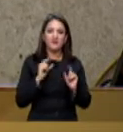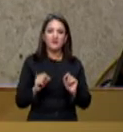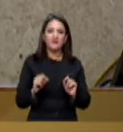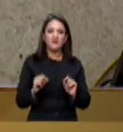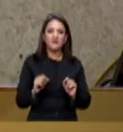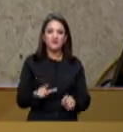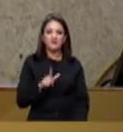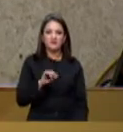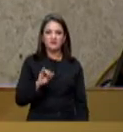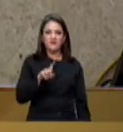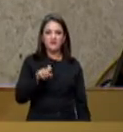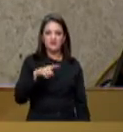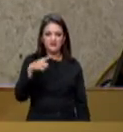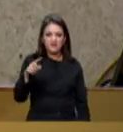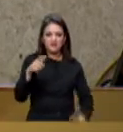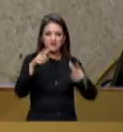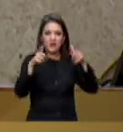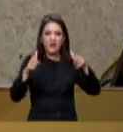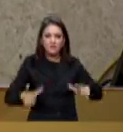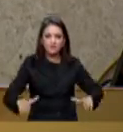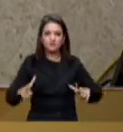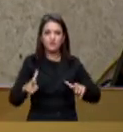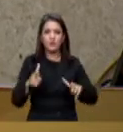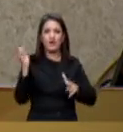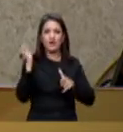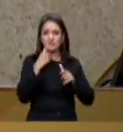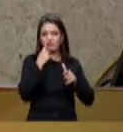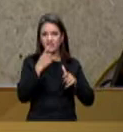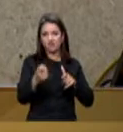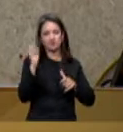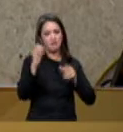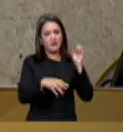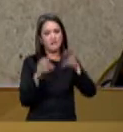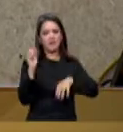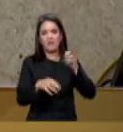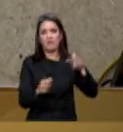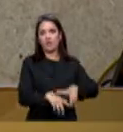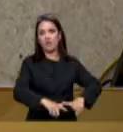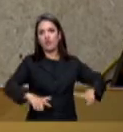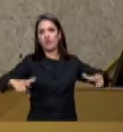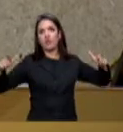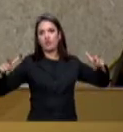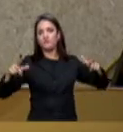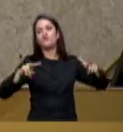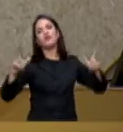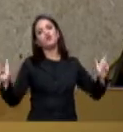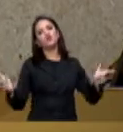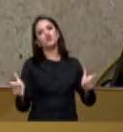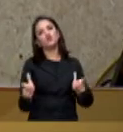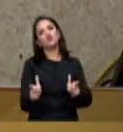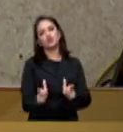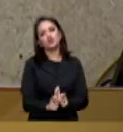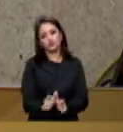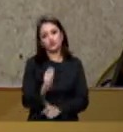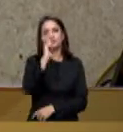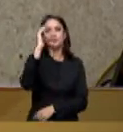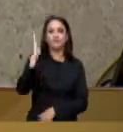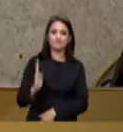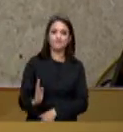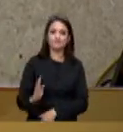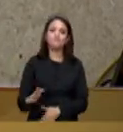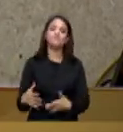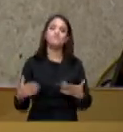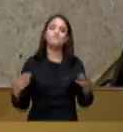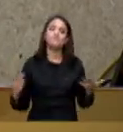lixões a céu aberto em todo o país. E aqui, então, ainda dentro desse